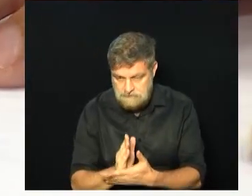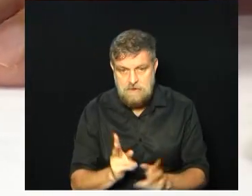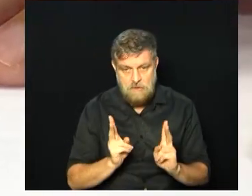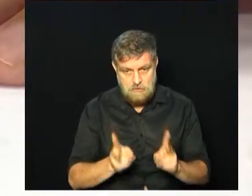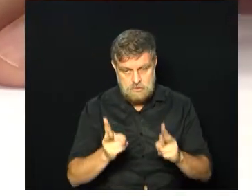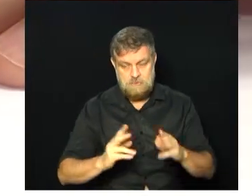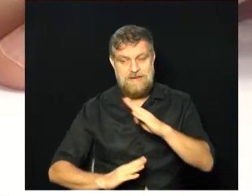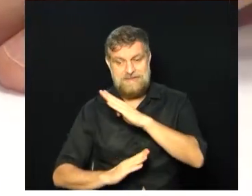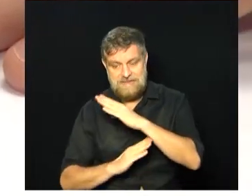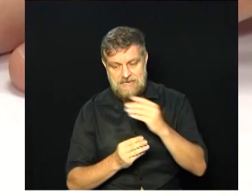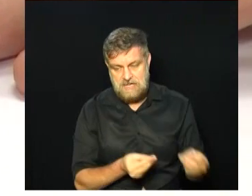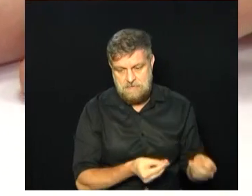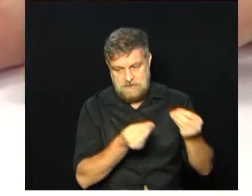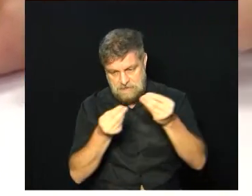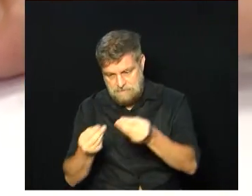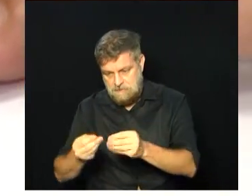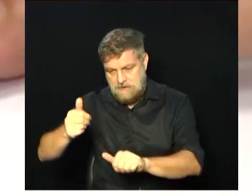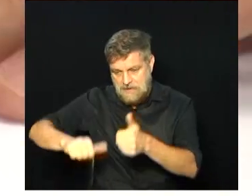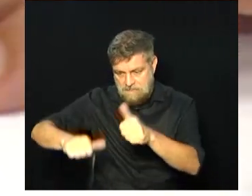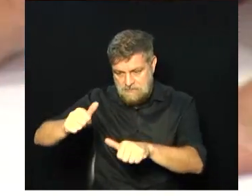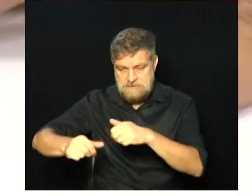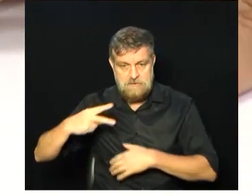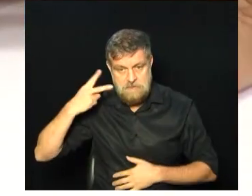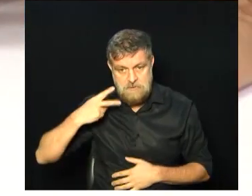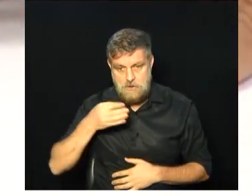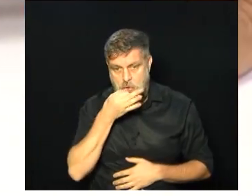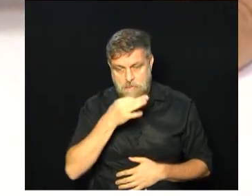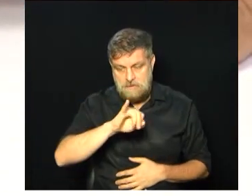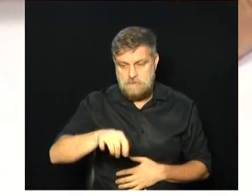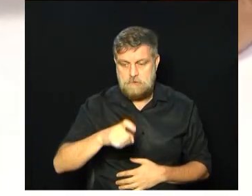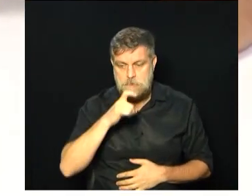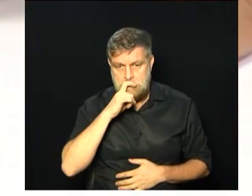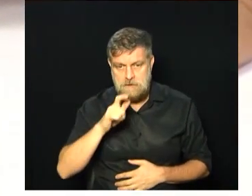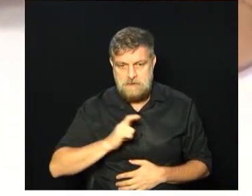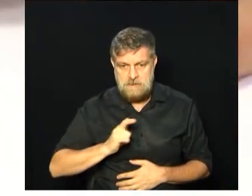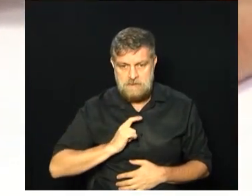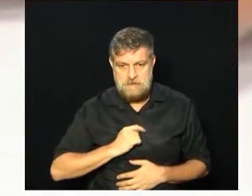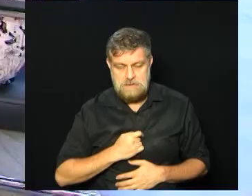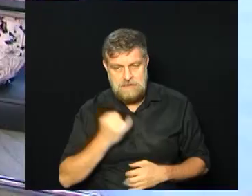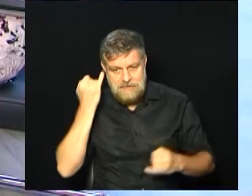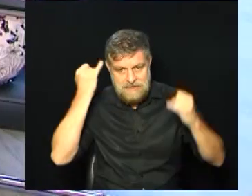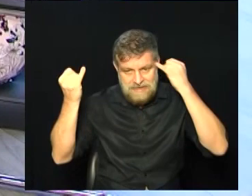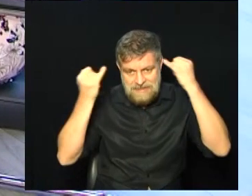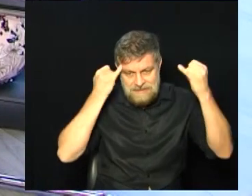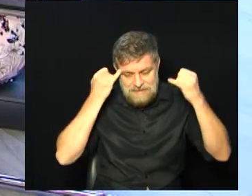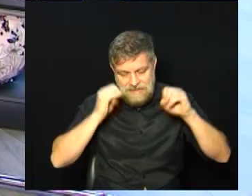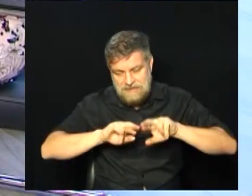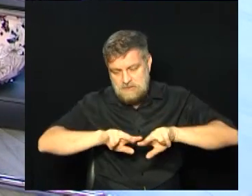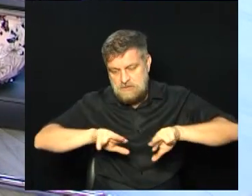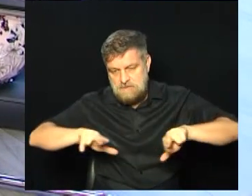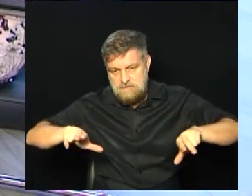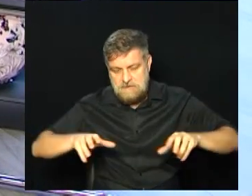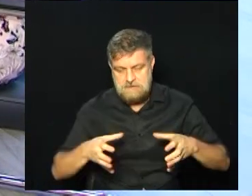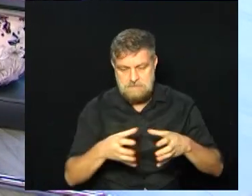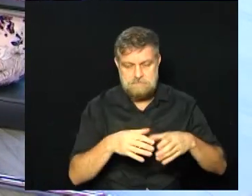continuar o processo de tramitação na casa. Para Jorge Schneider, a união de diferentes pontos de vista dentro da Constileg